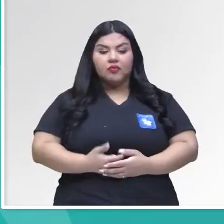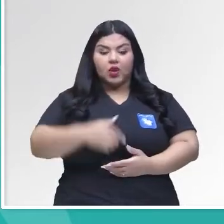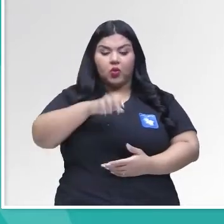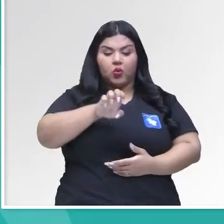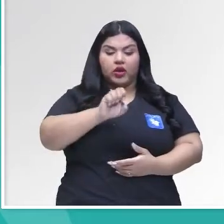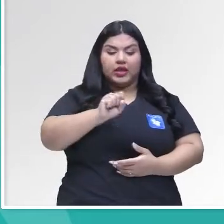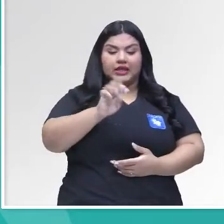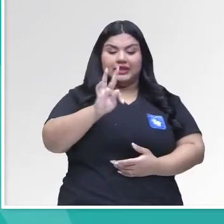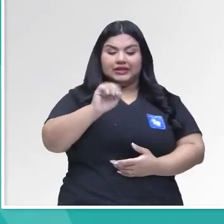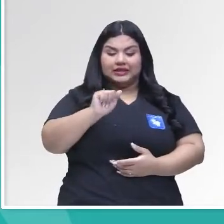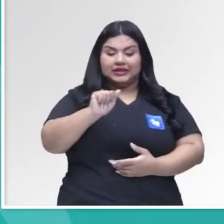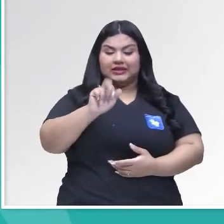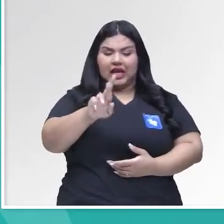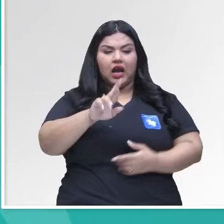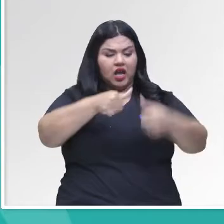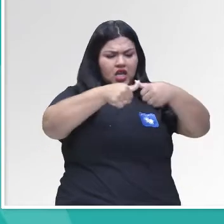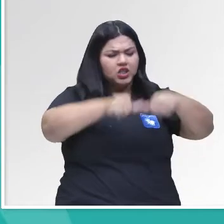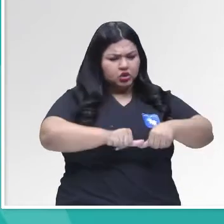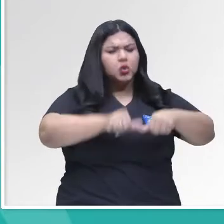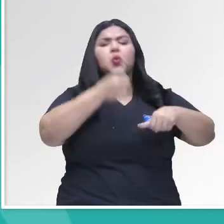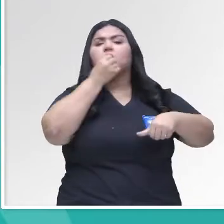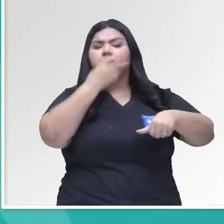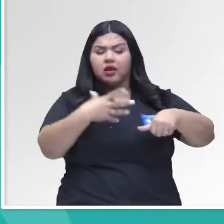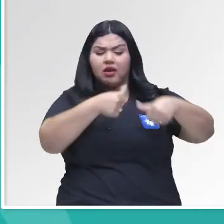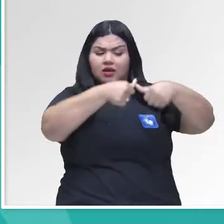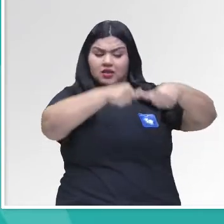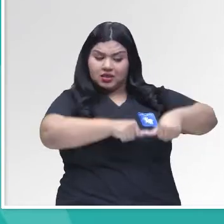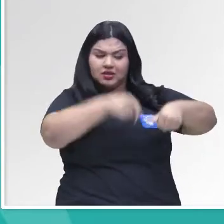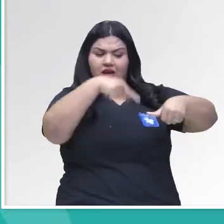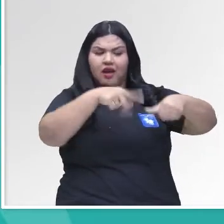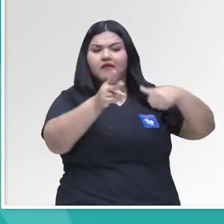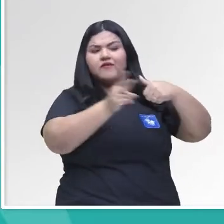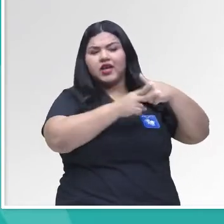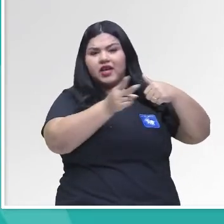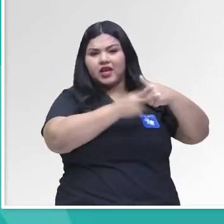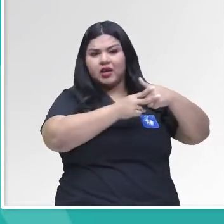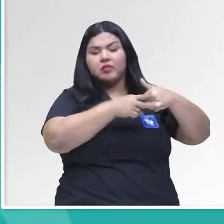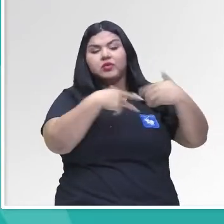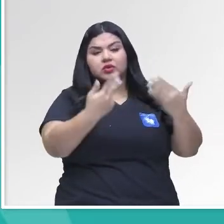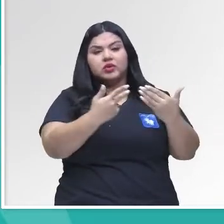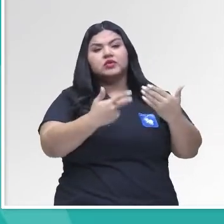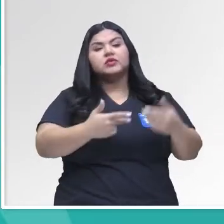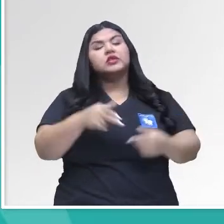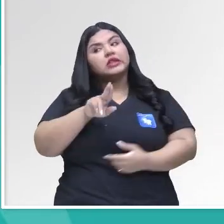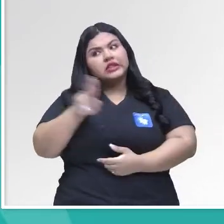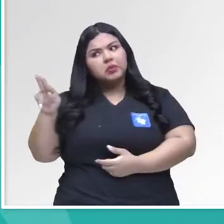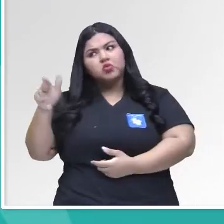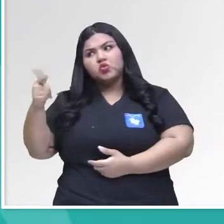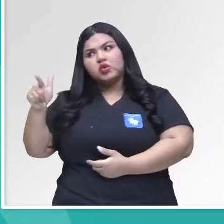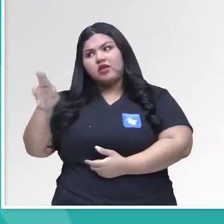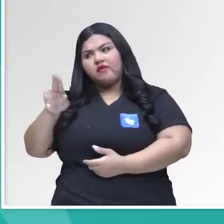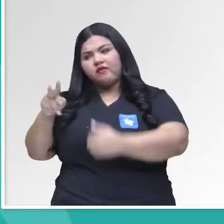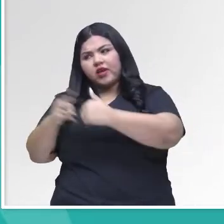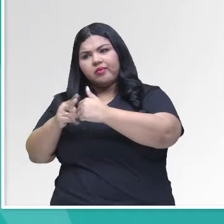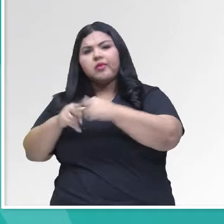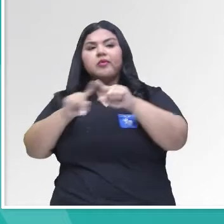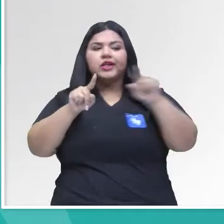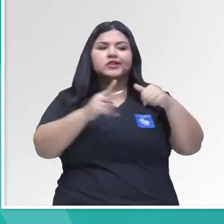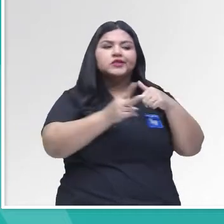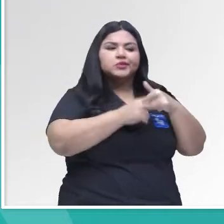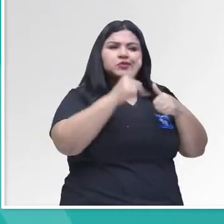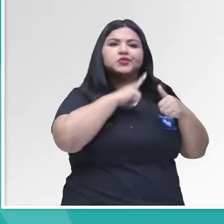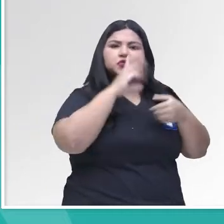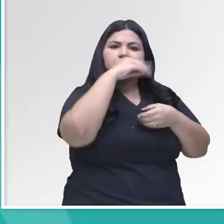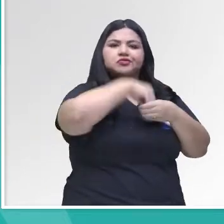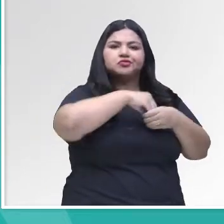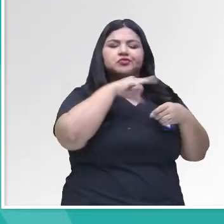verbo, por isso é uma frase verbal. Então, a frase nominal não contém verbo e a verbal contém verbo. E nós